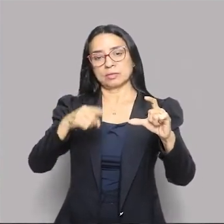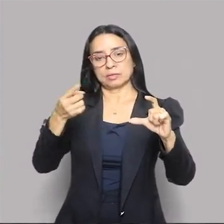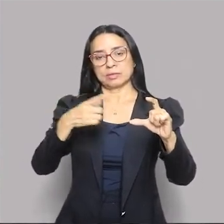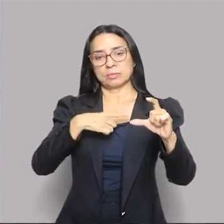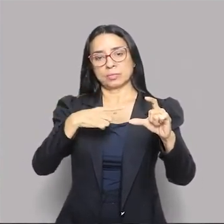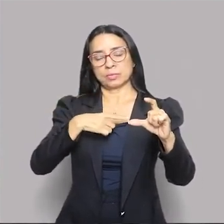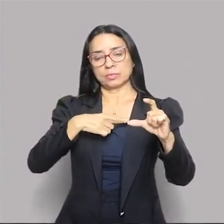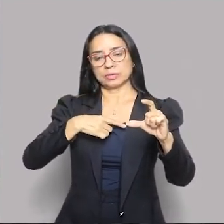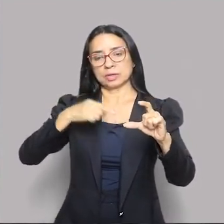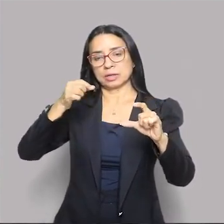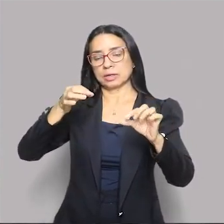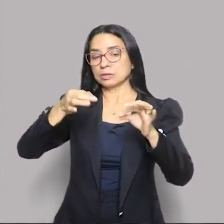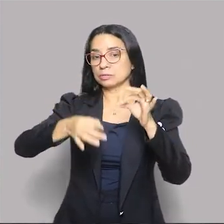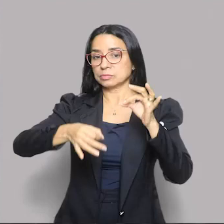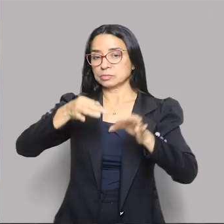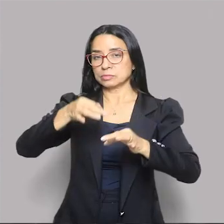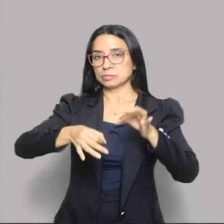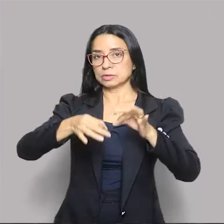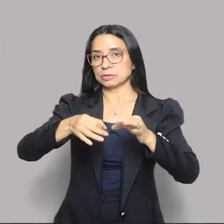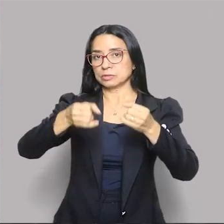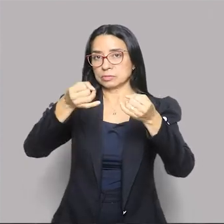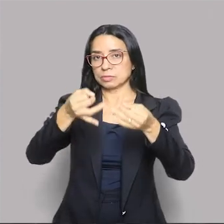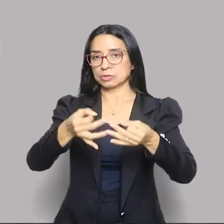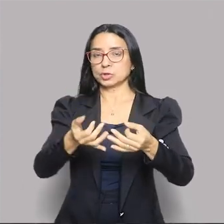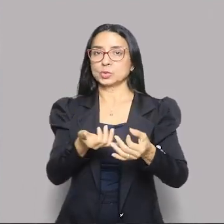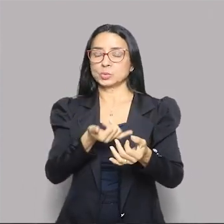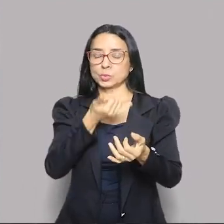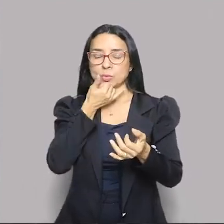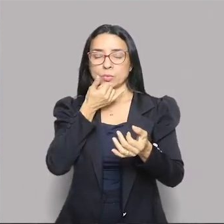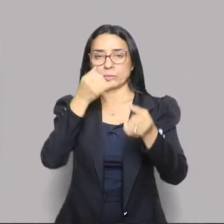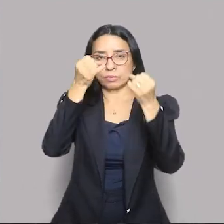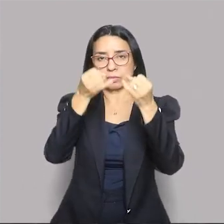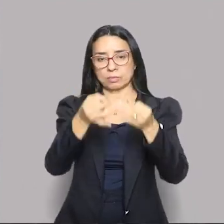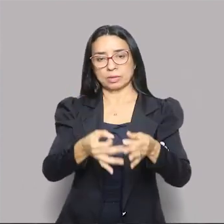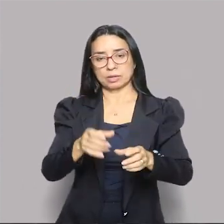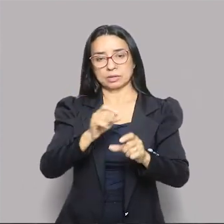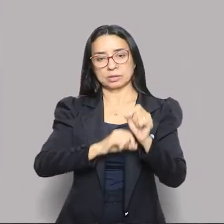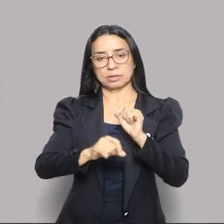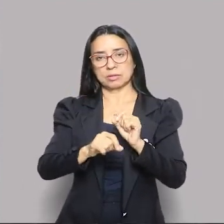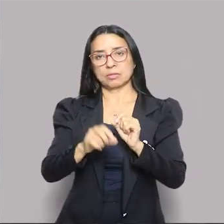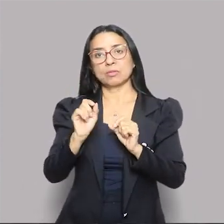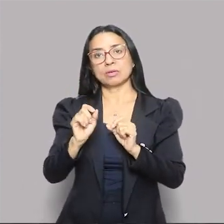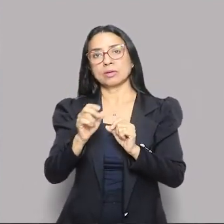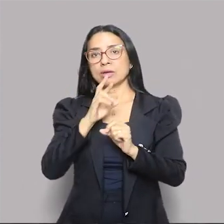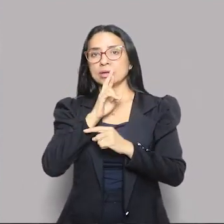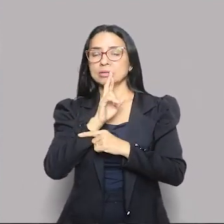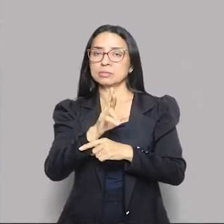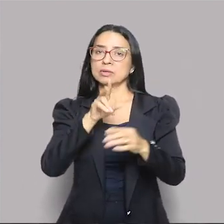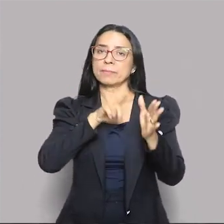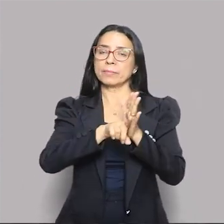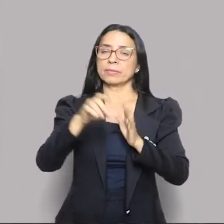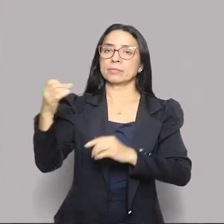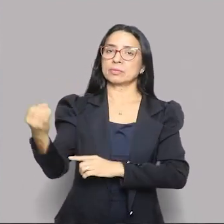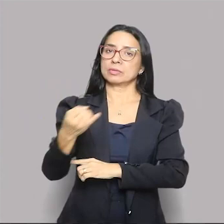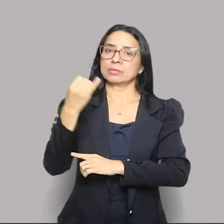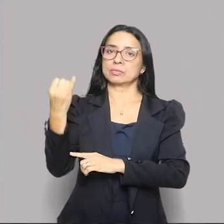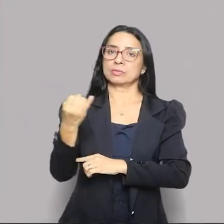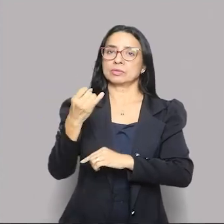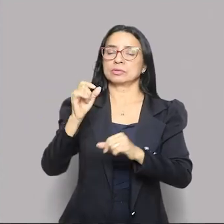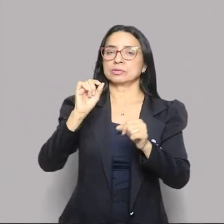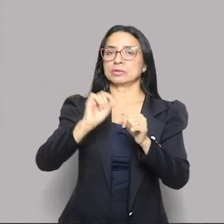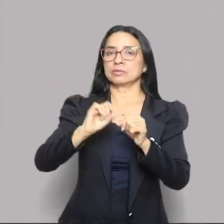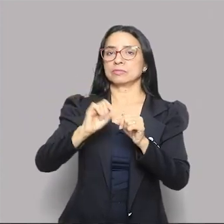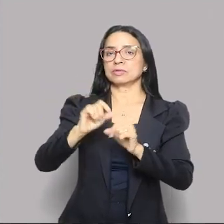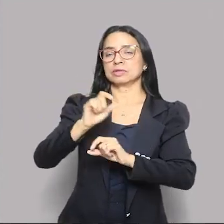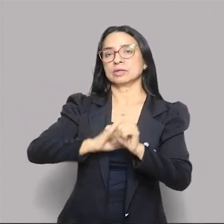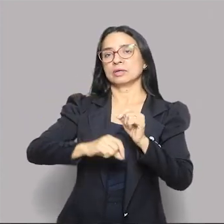justificativa. A justificativa do seu argumento nada mais é do que você responder a perguntas super importantes que vão fazer o